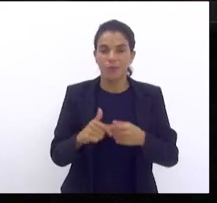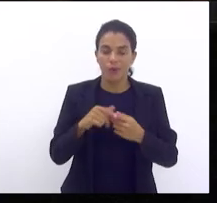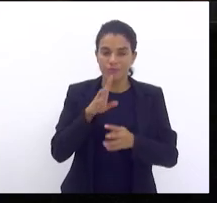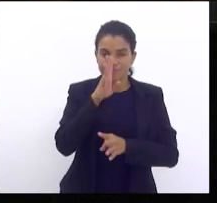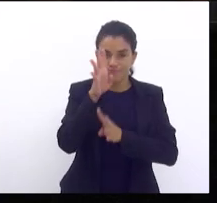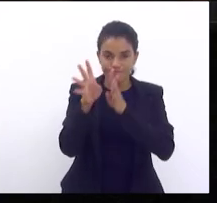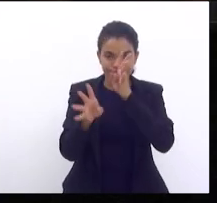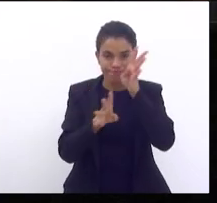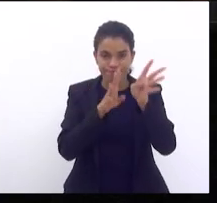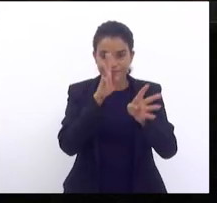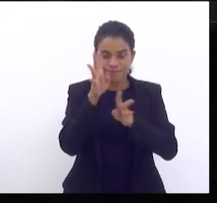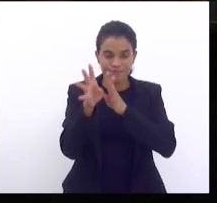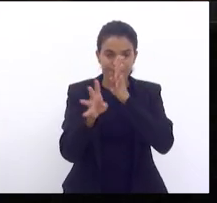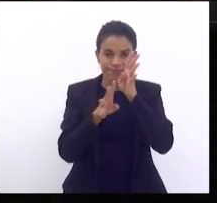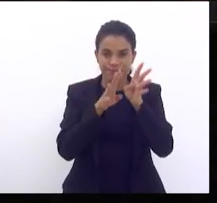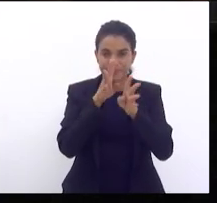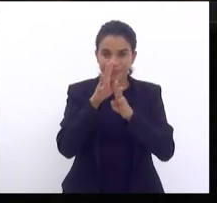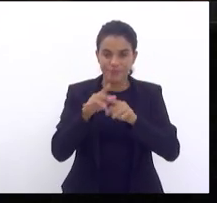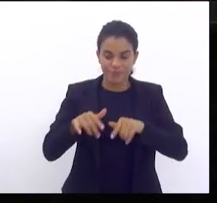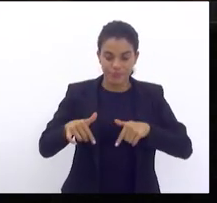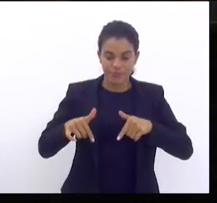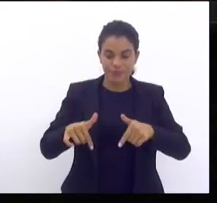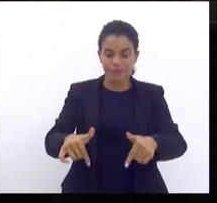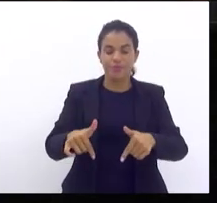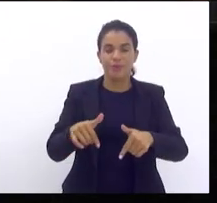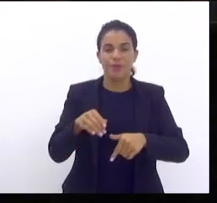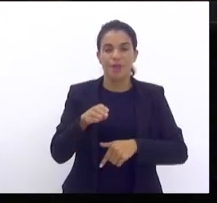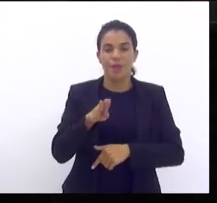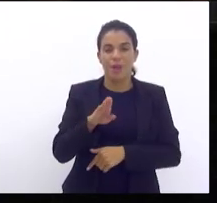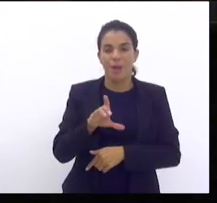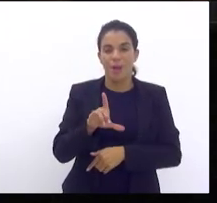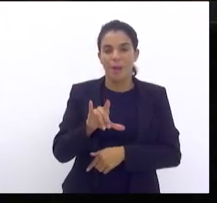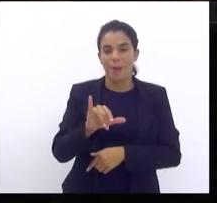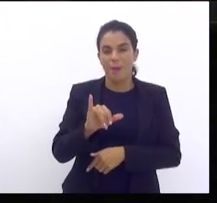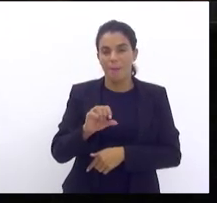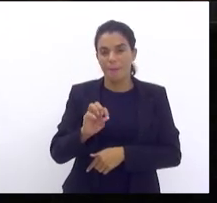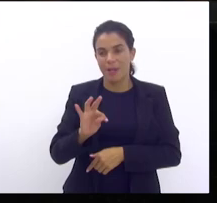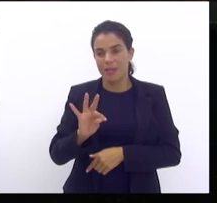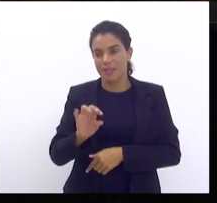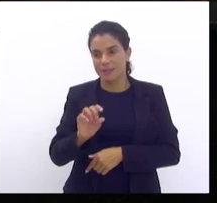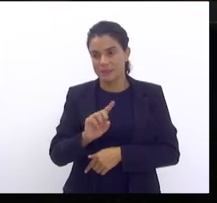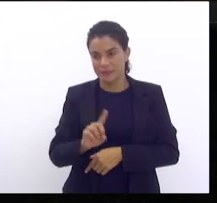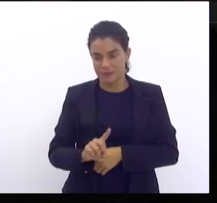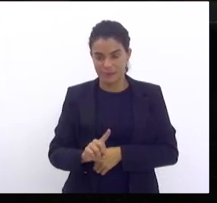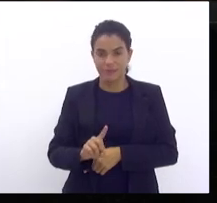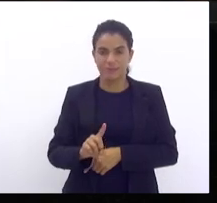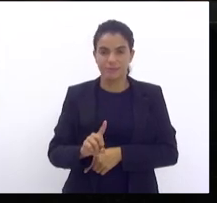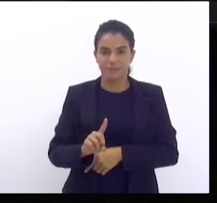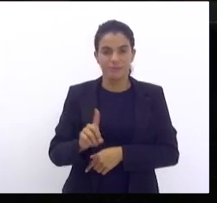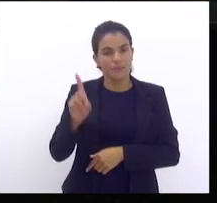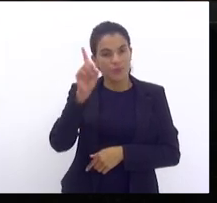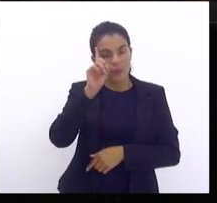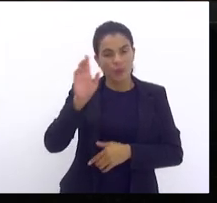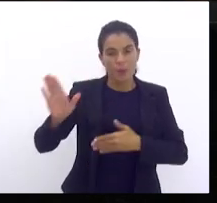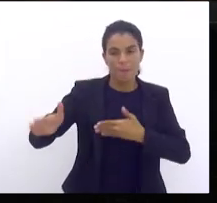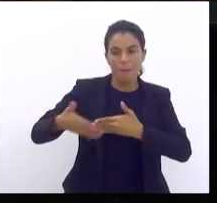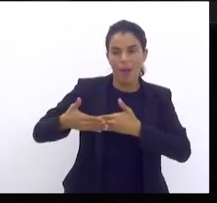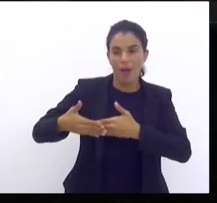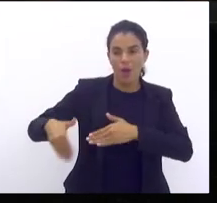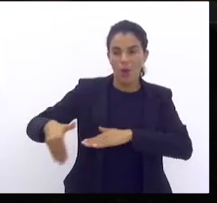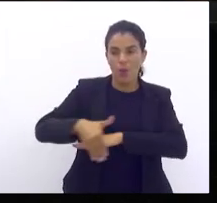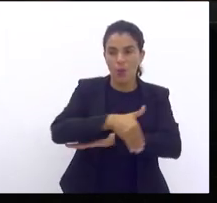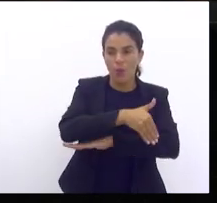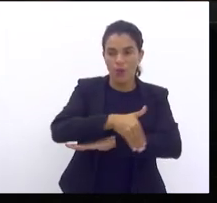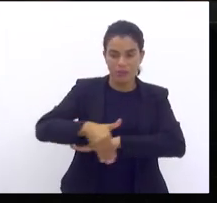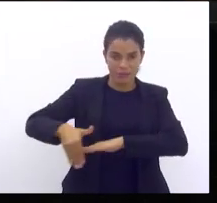arbitrariedades cometidas pelas blitz que se espalham diarias diariamente